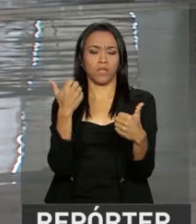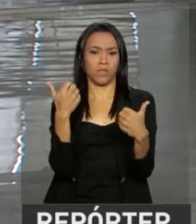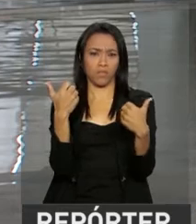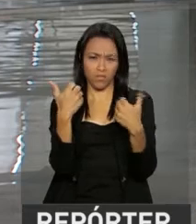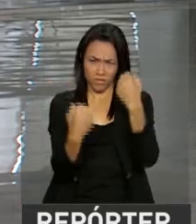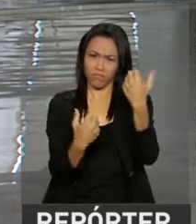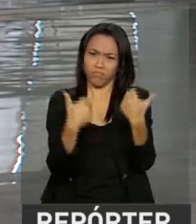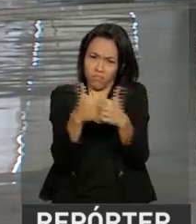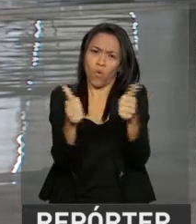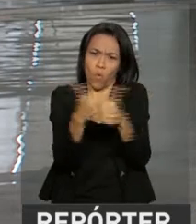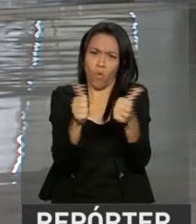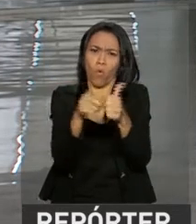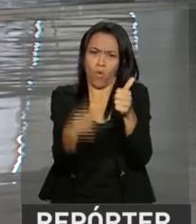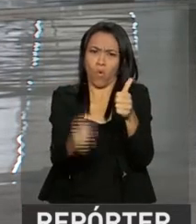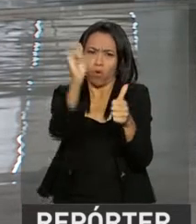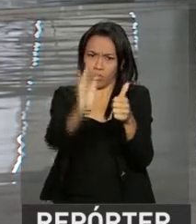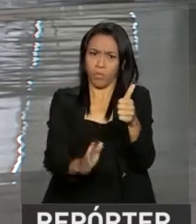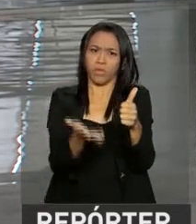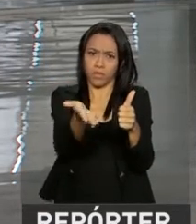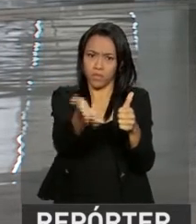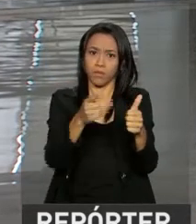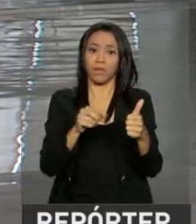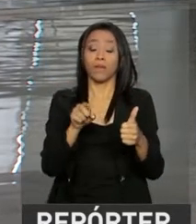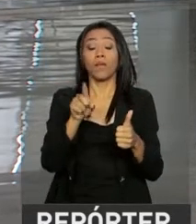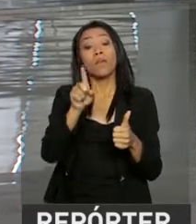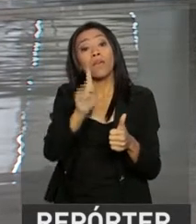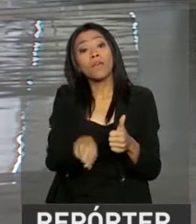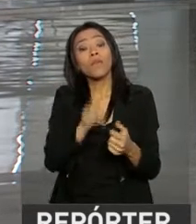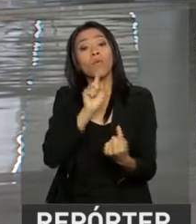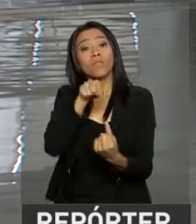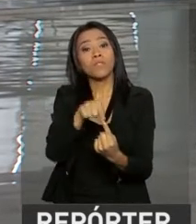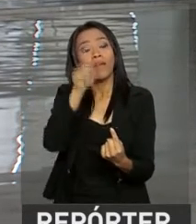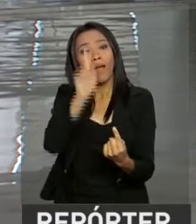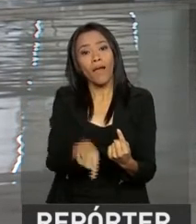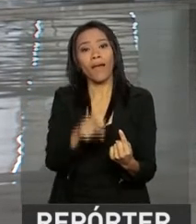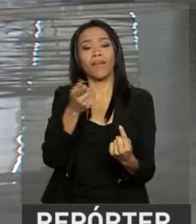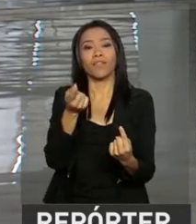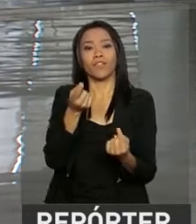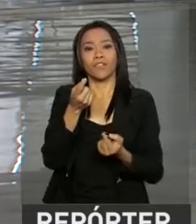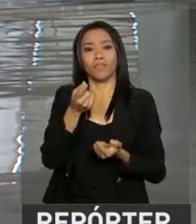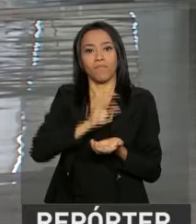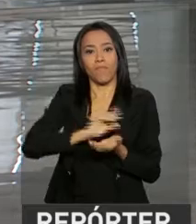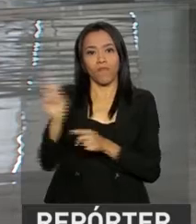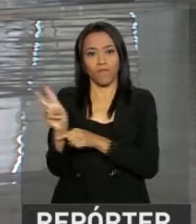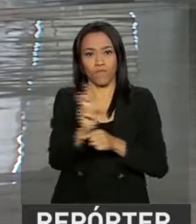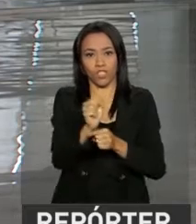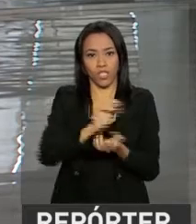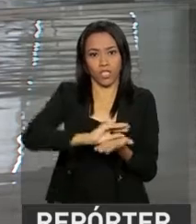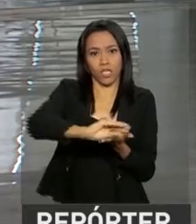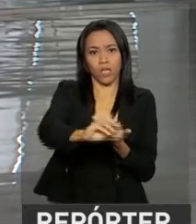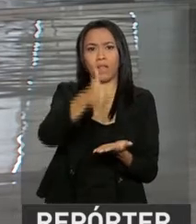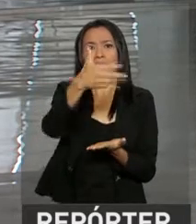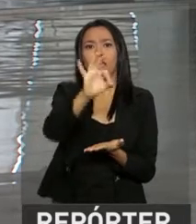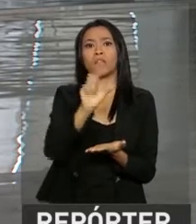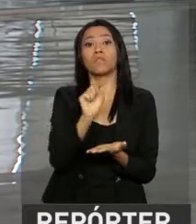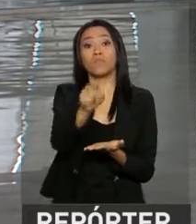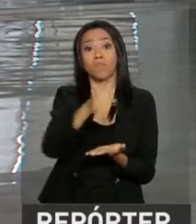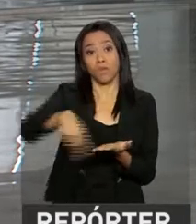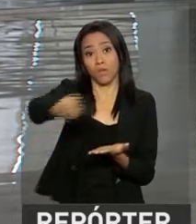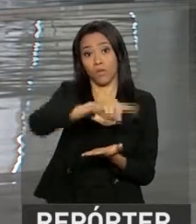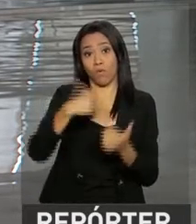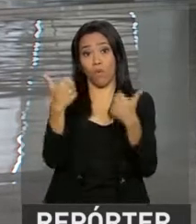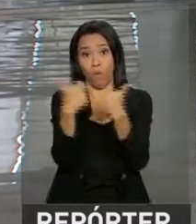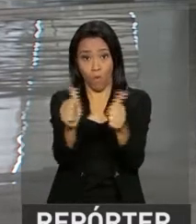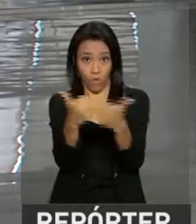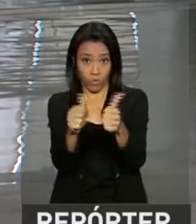do brasil re frota 17 que tem a meta de financiar aí 10 mil ônibus com o pró